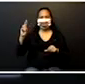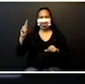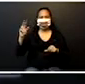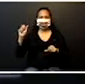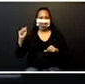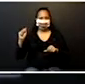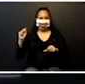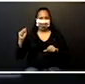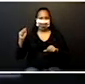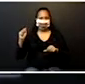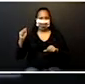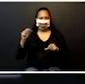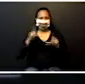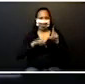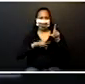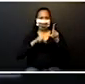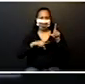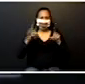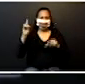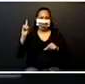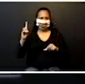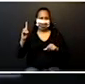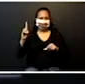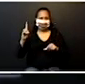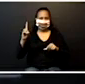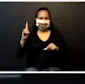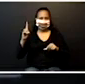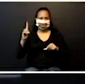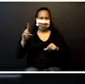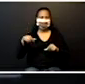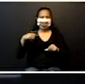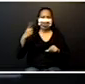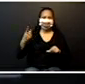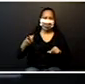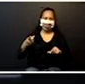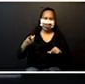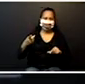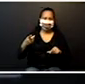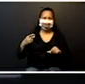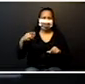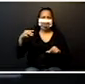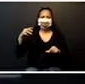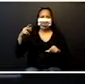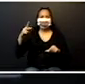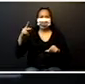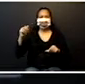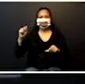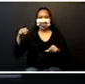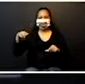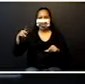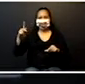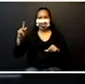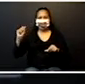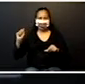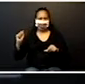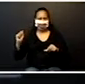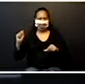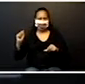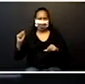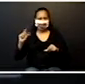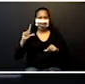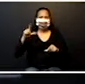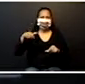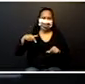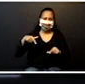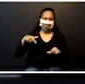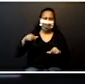No outro exemplo, nós temos Pampa, e temos destacado a letra P. Embaixo eu tenho lenda, destacado a letra D